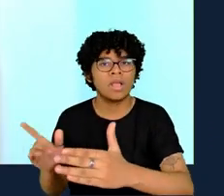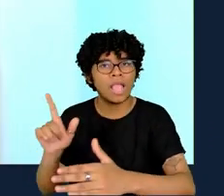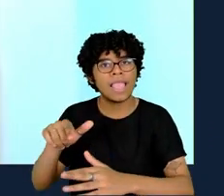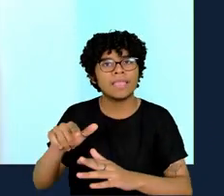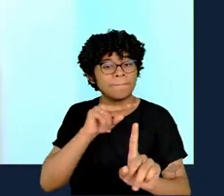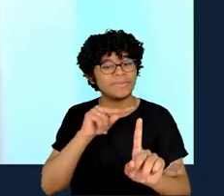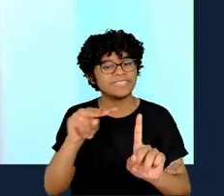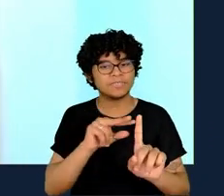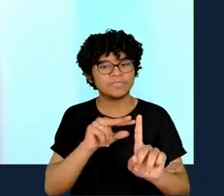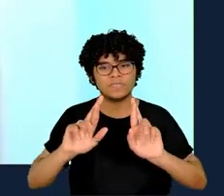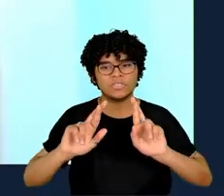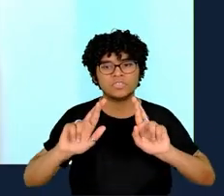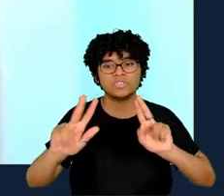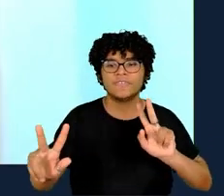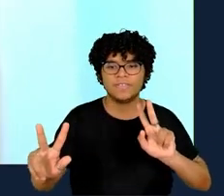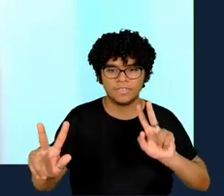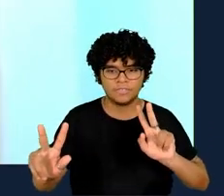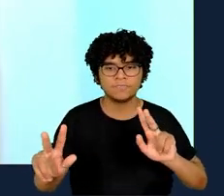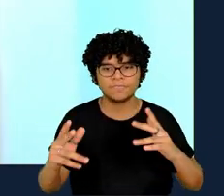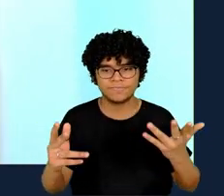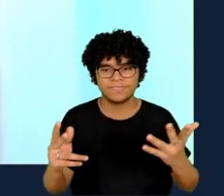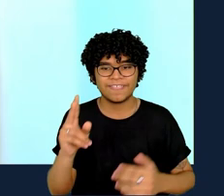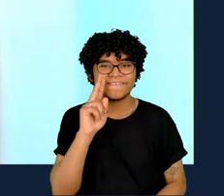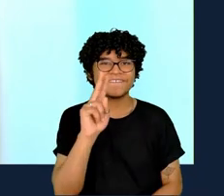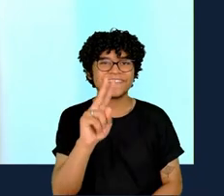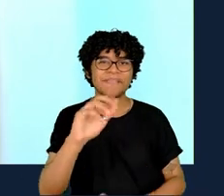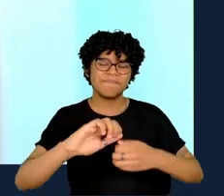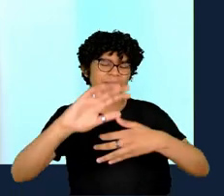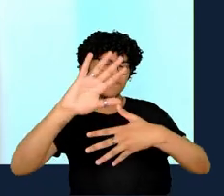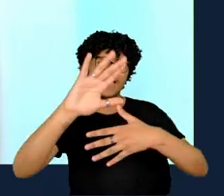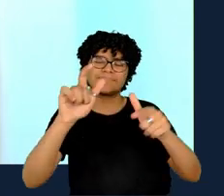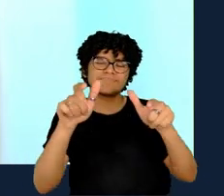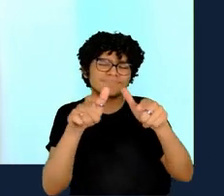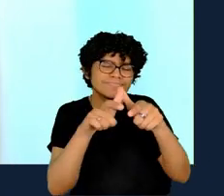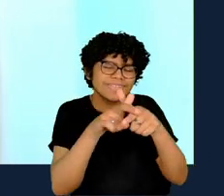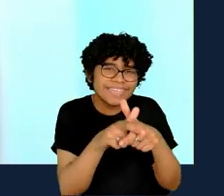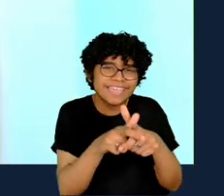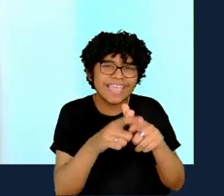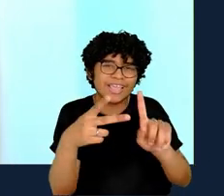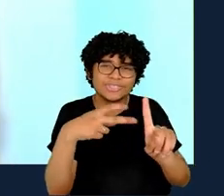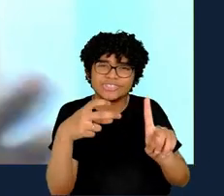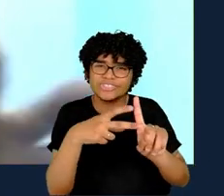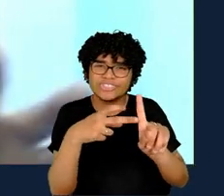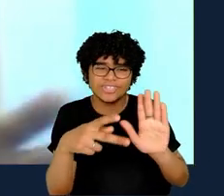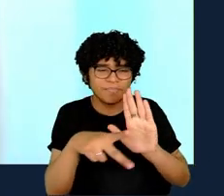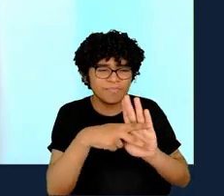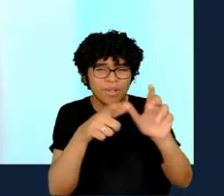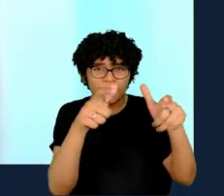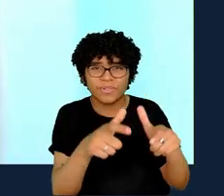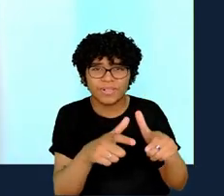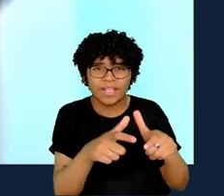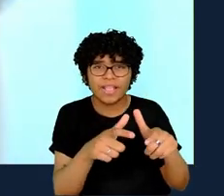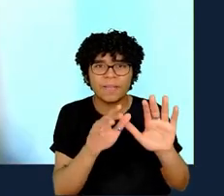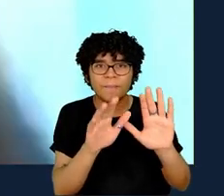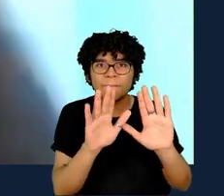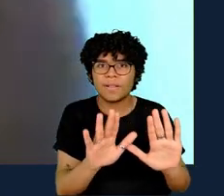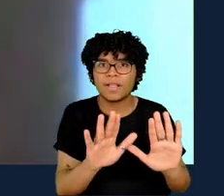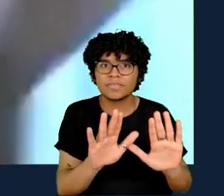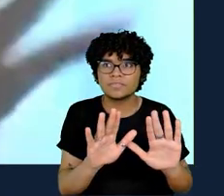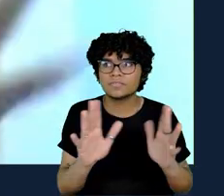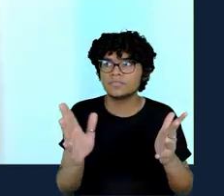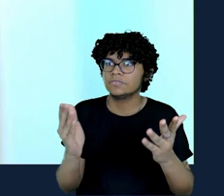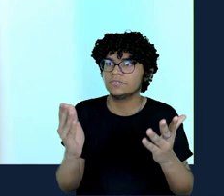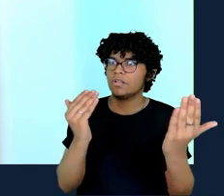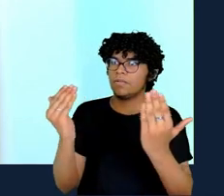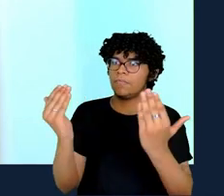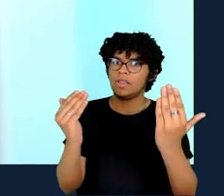você vê, nossa, é tão pequenininho uma terra indígena, né? Através do mapa, Mas, ao mesmo tempo, ela te dá essa visão do